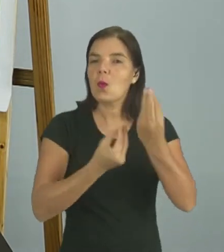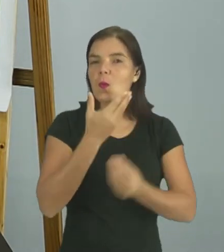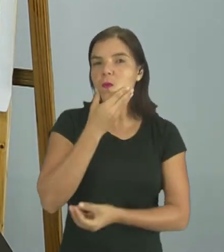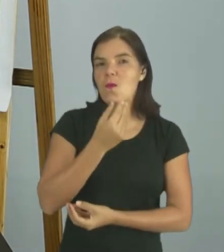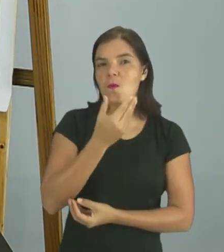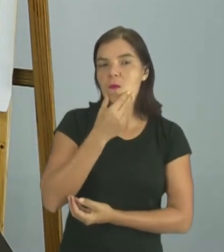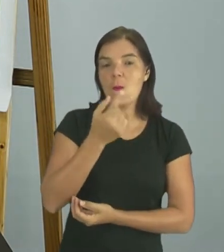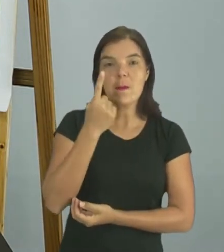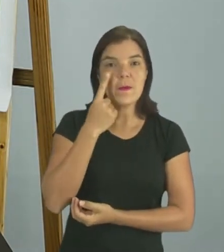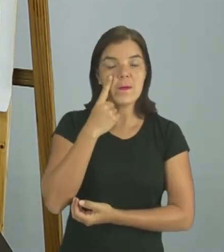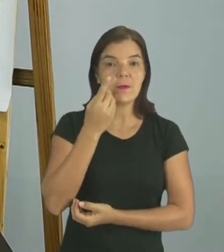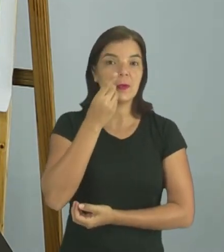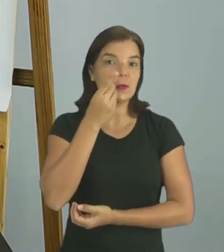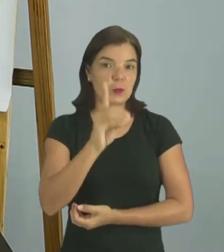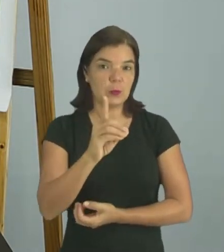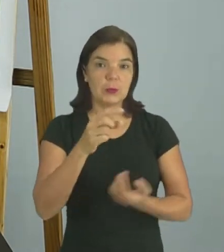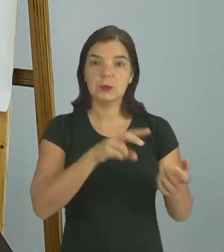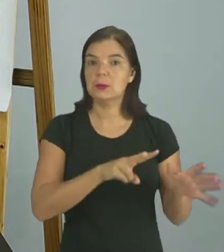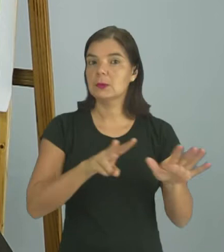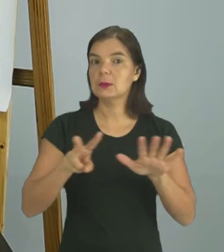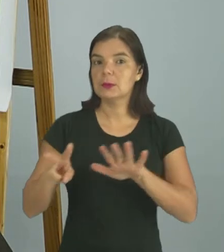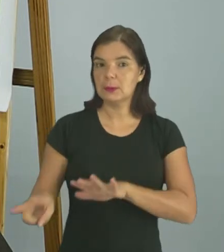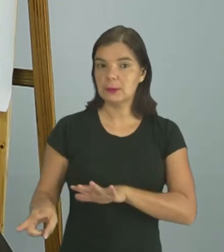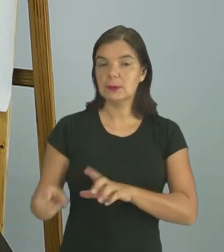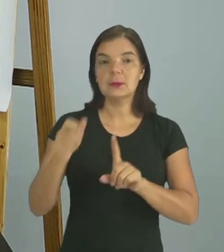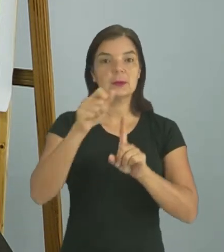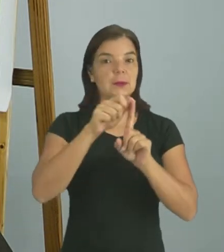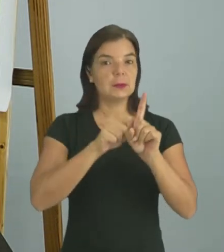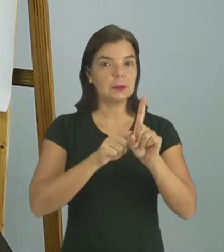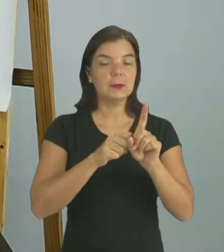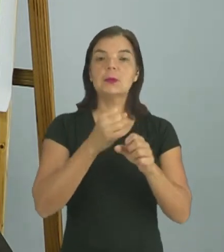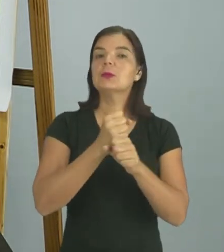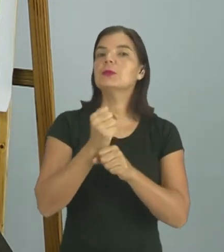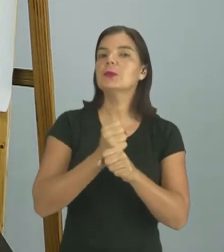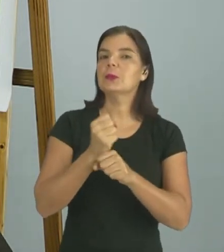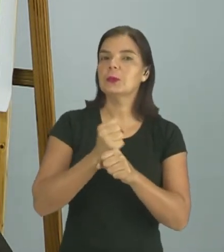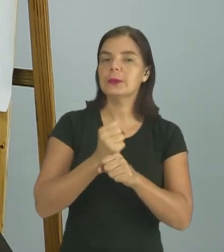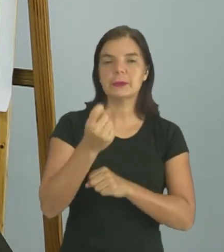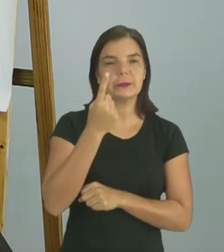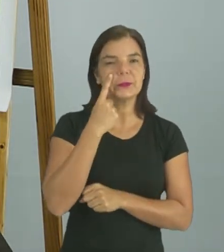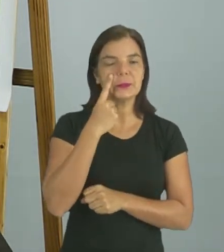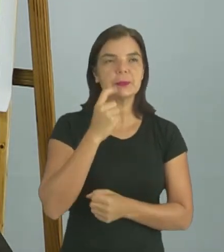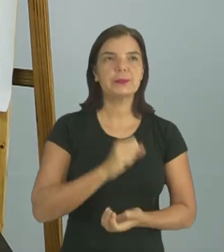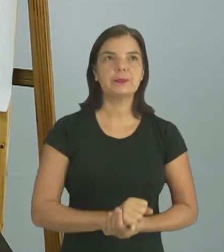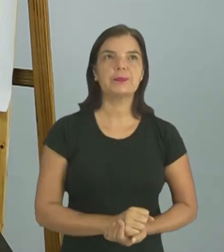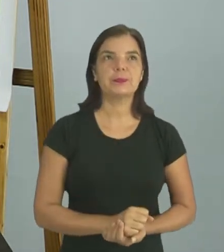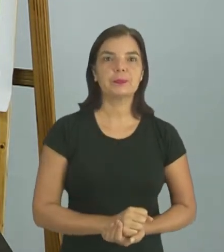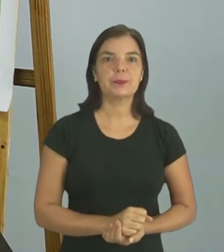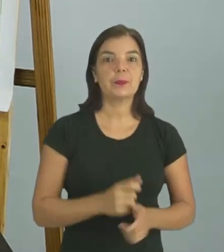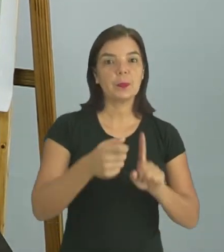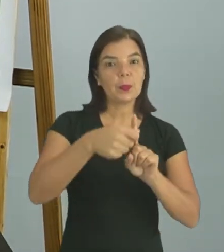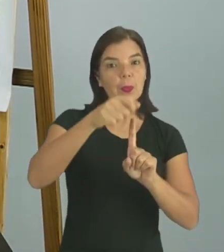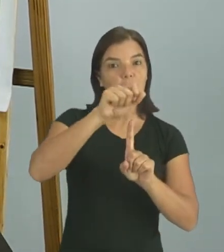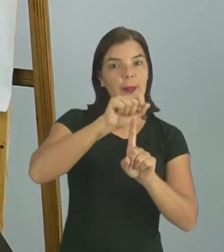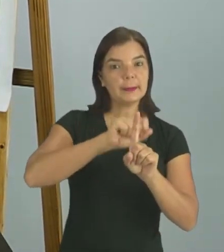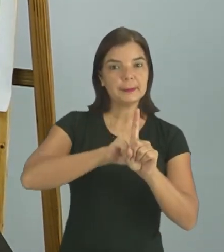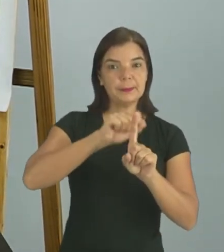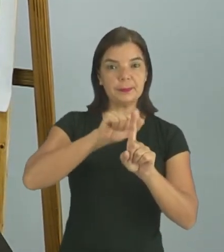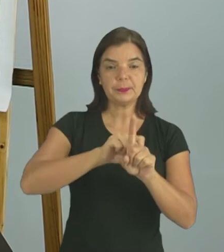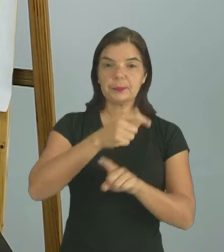mede dias, semanas, meses e um ano. Vamos lá? Calendário